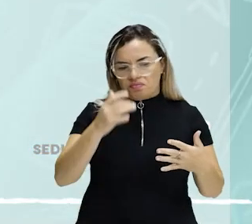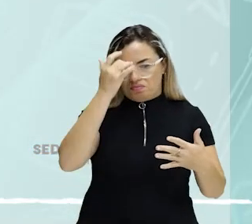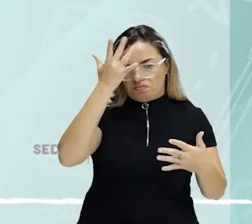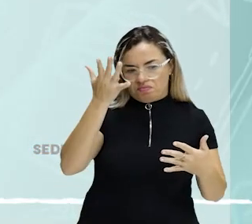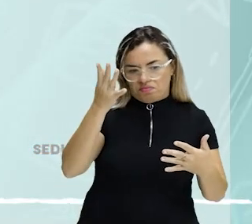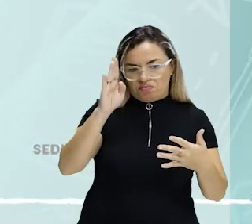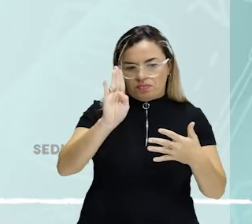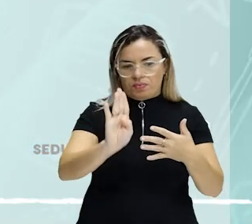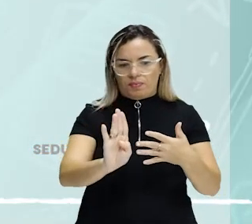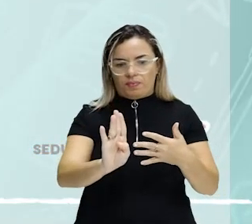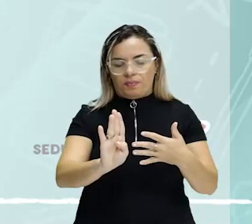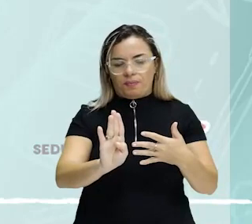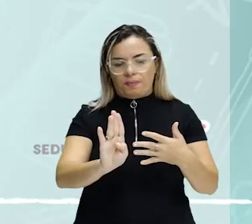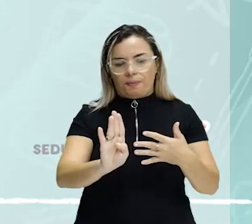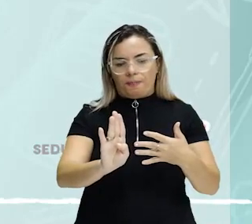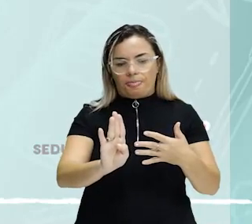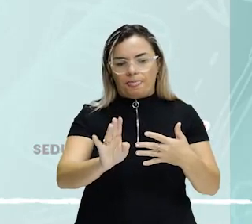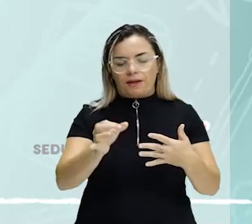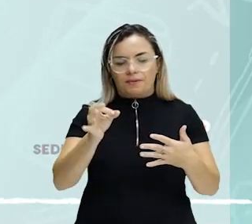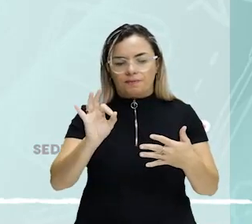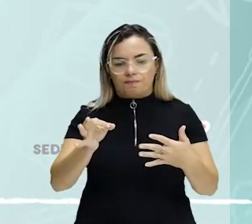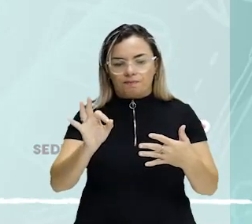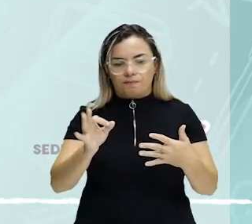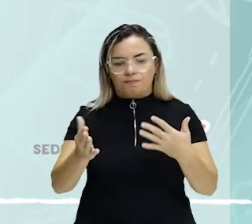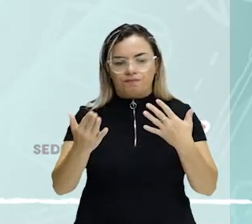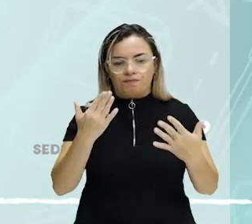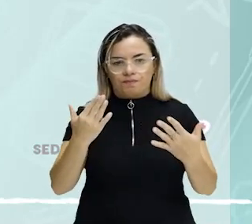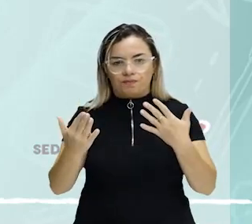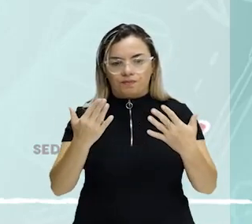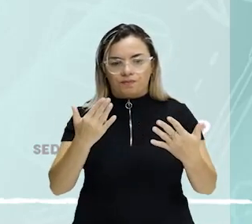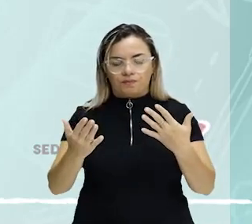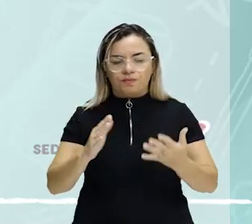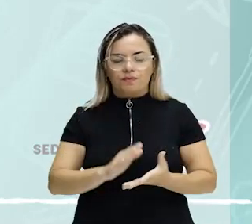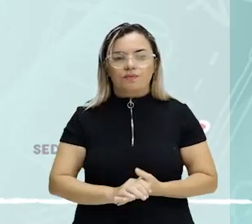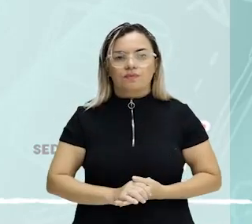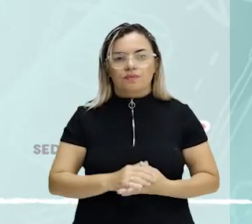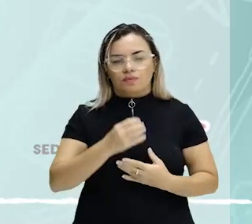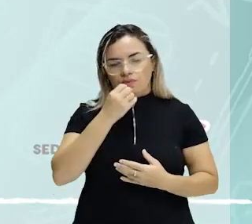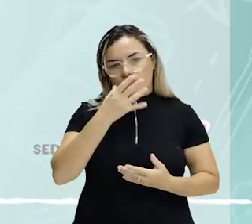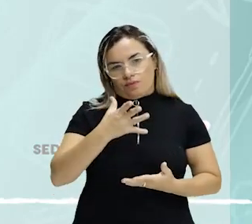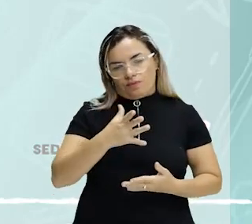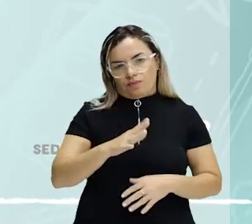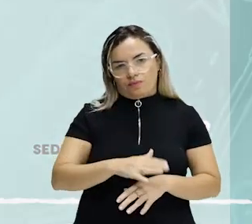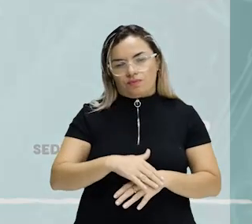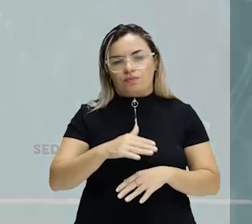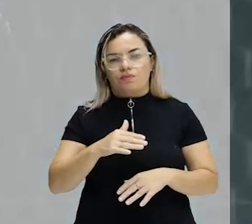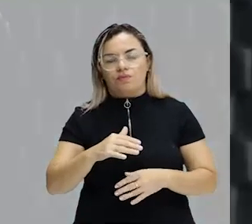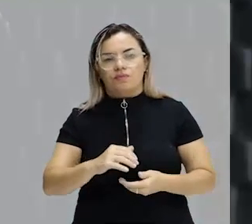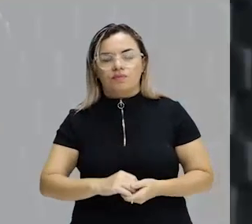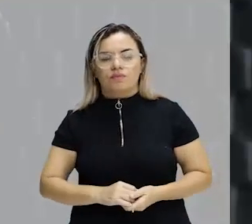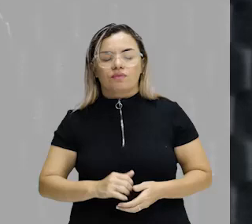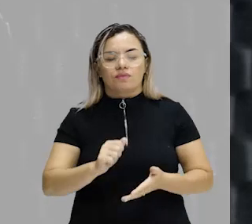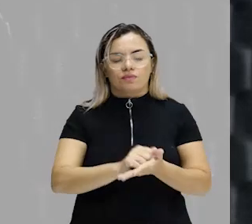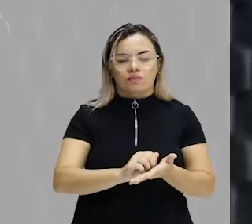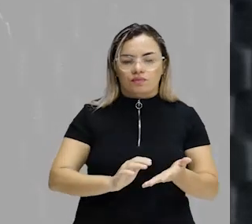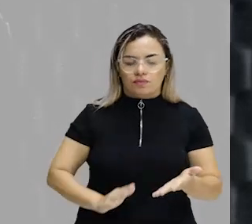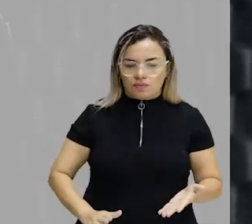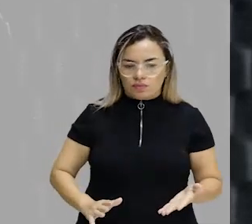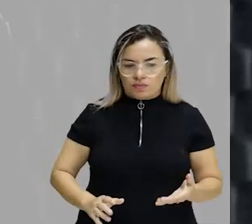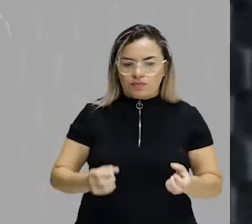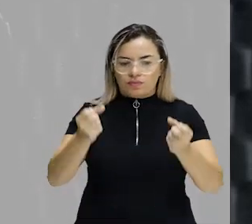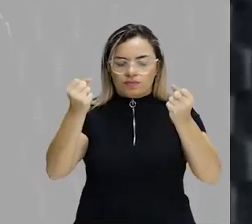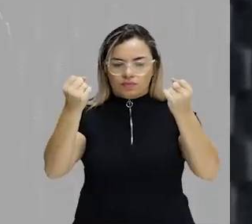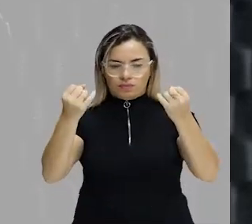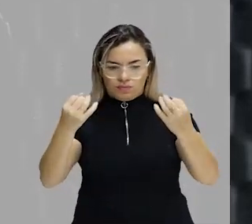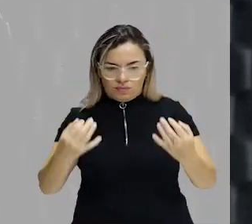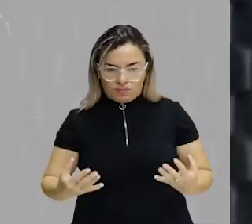uma comparação, tá certo? Bom, Mais uma vez, trouxemos exercícios, falamos das